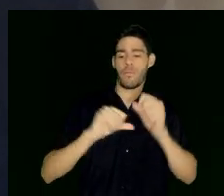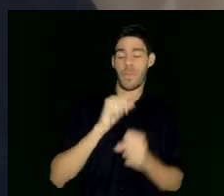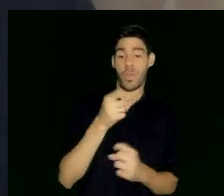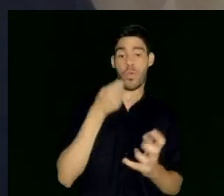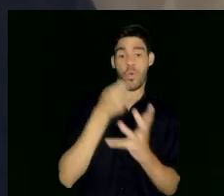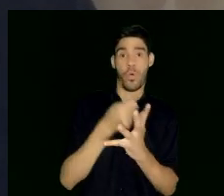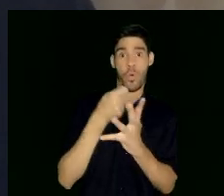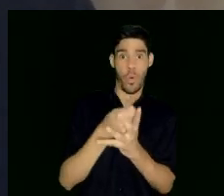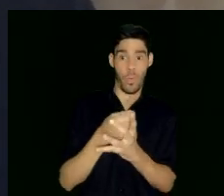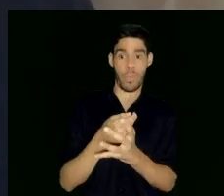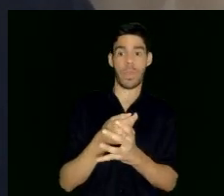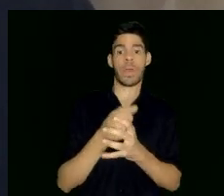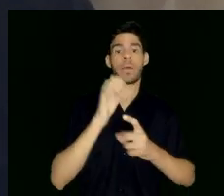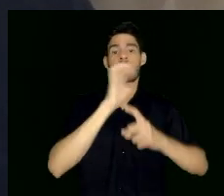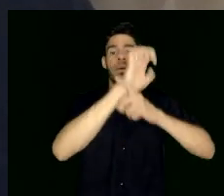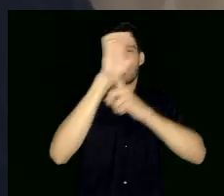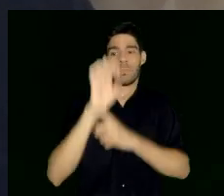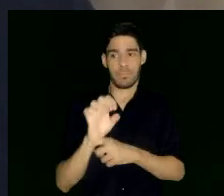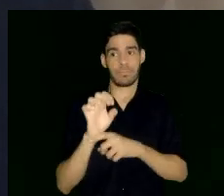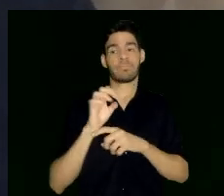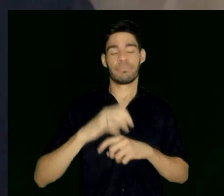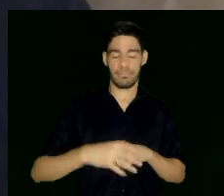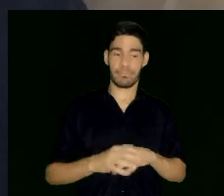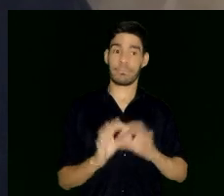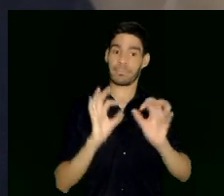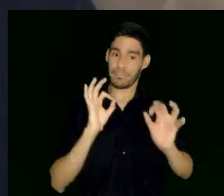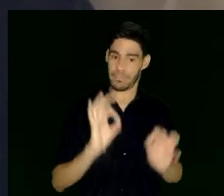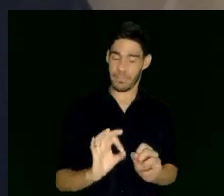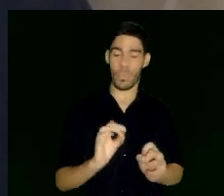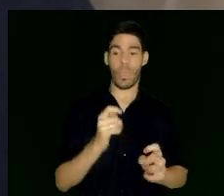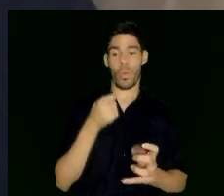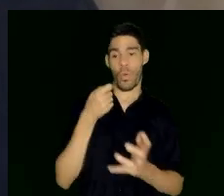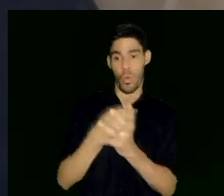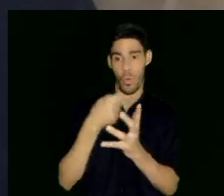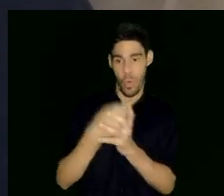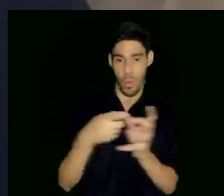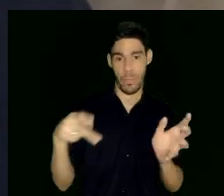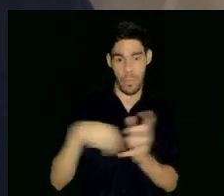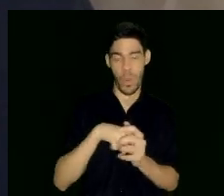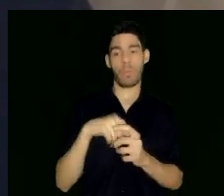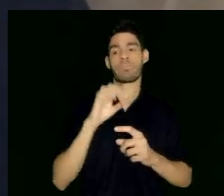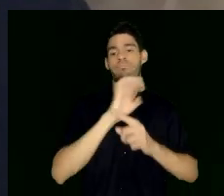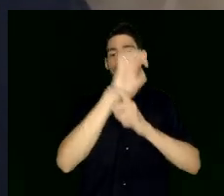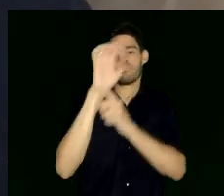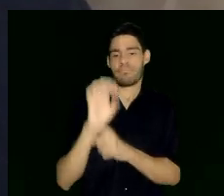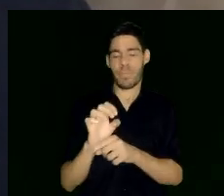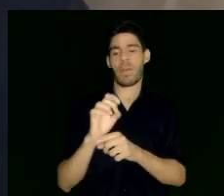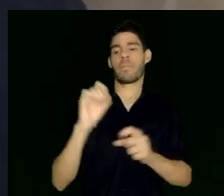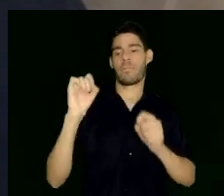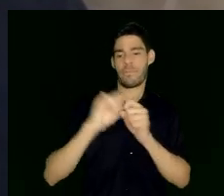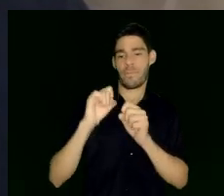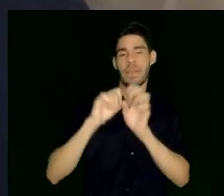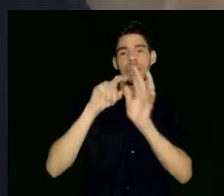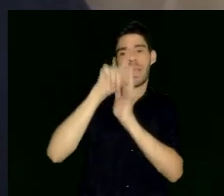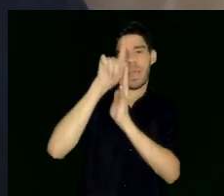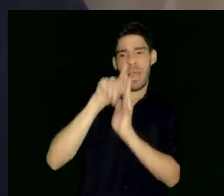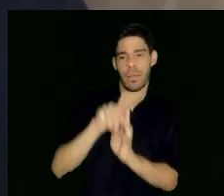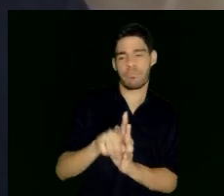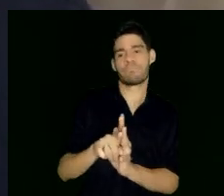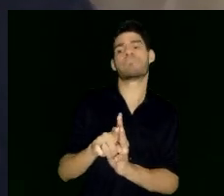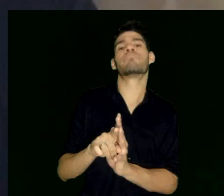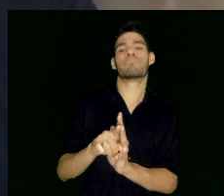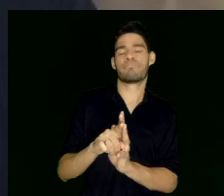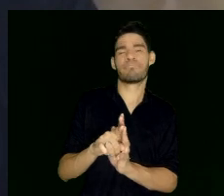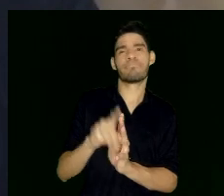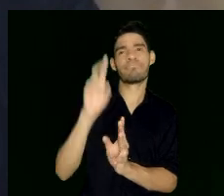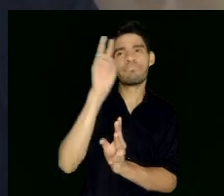como deveres impostos aos Estados, atenção, exatamente isso, deveres impostos aos Estados para fazerem